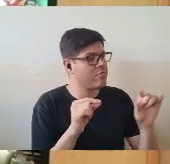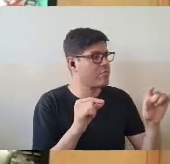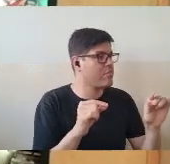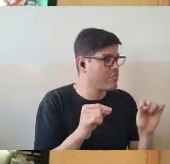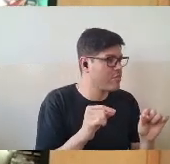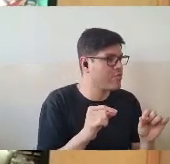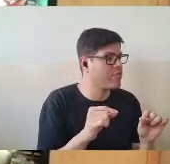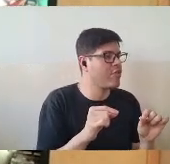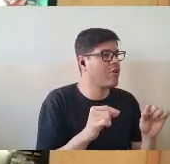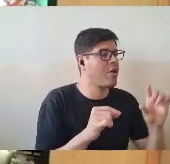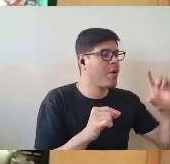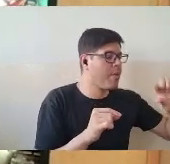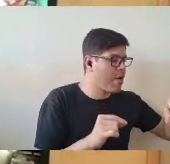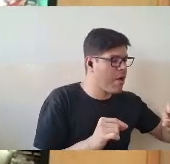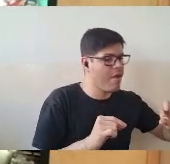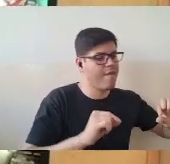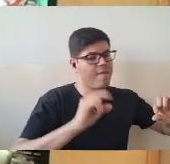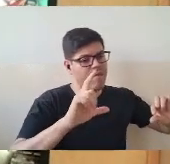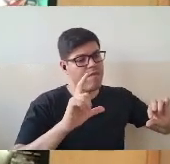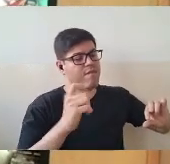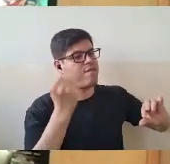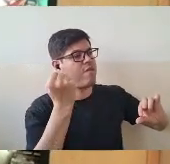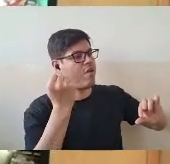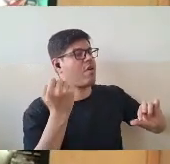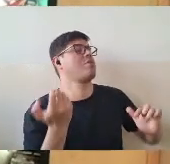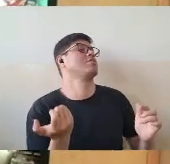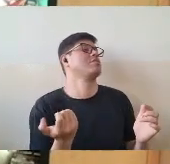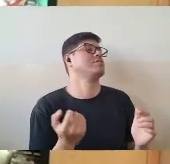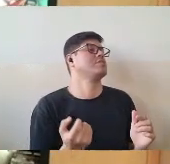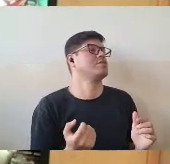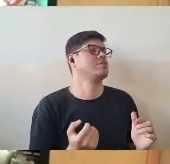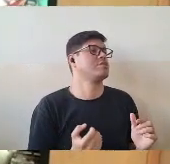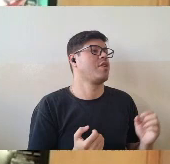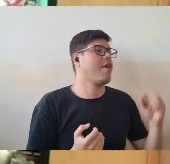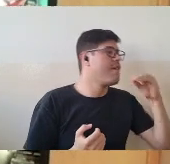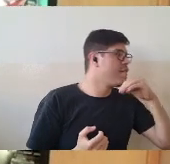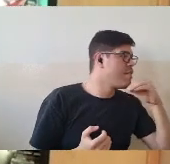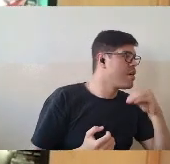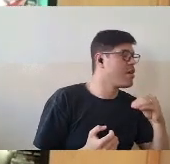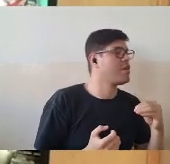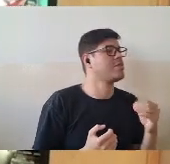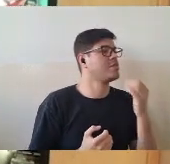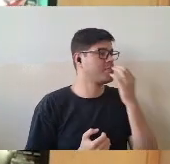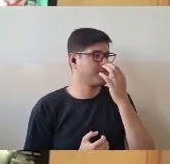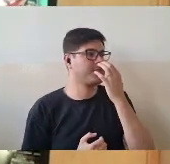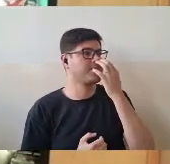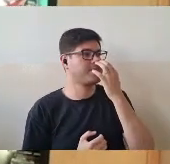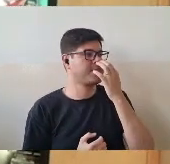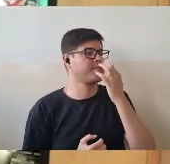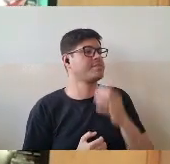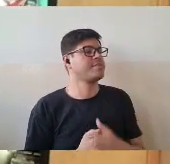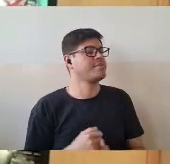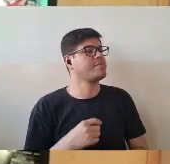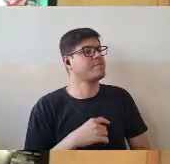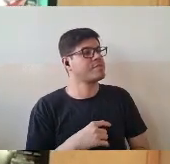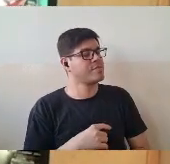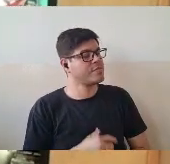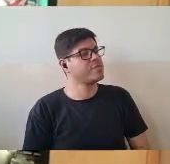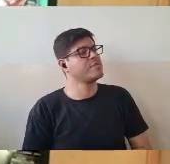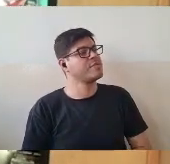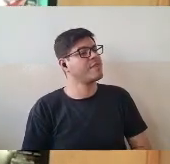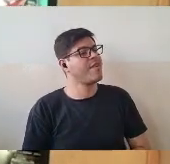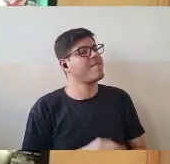a azitromicina atualmente, tá? Tem a eritromicina, a cefalexina, mas realmente a primeira escolha